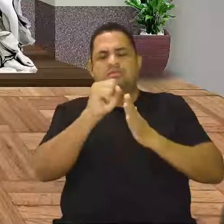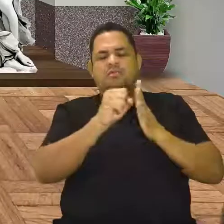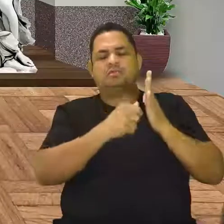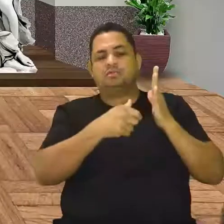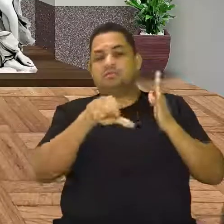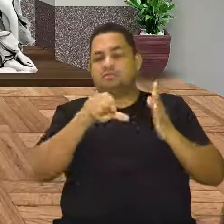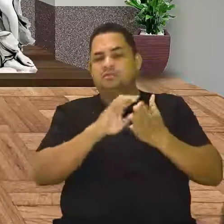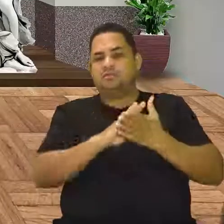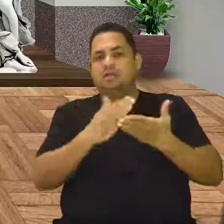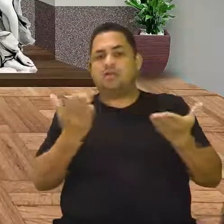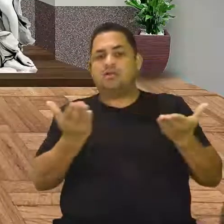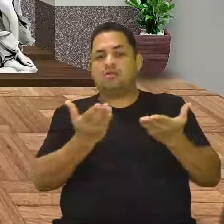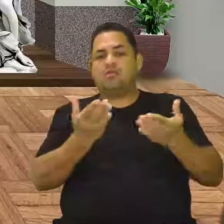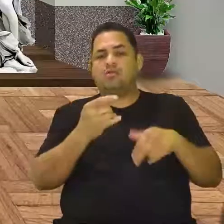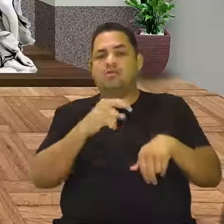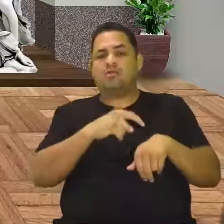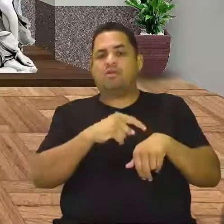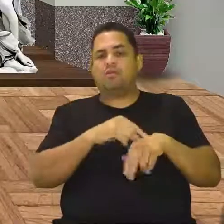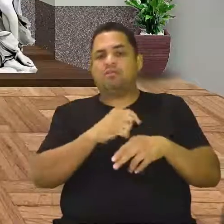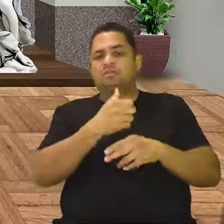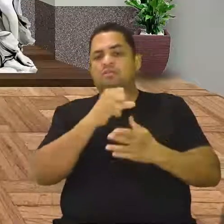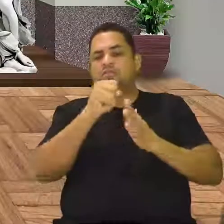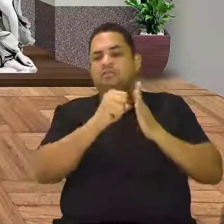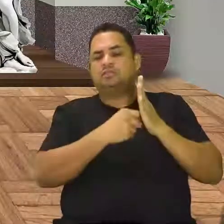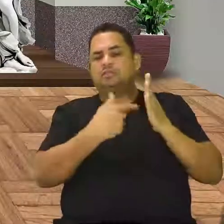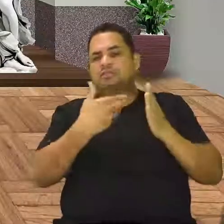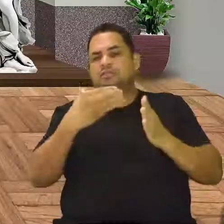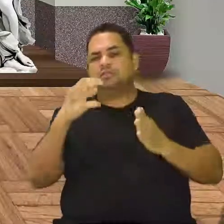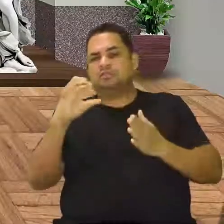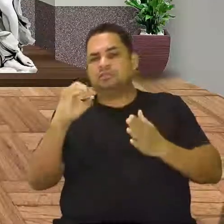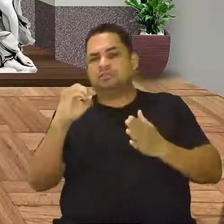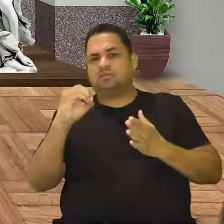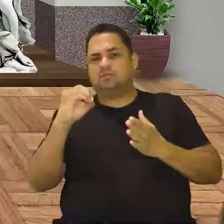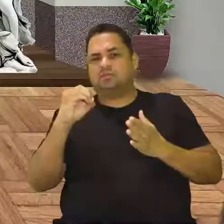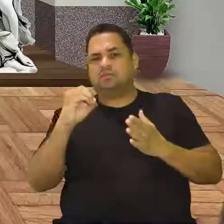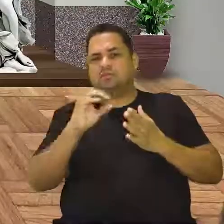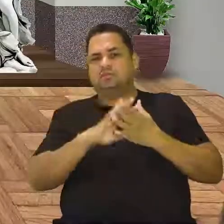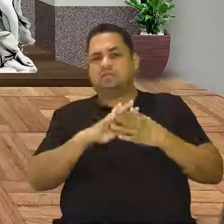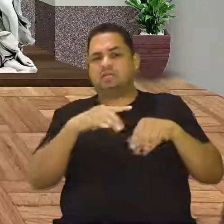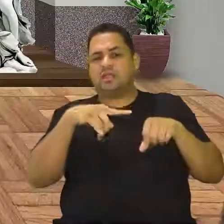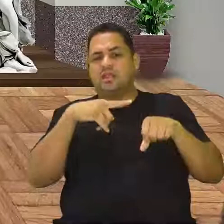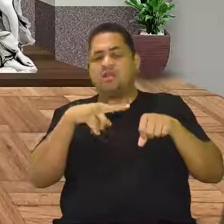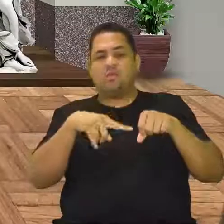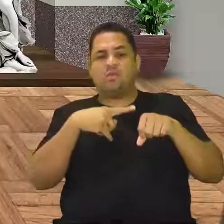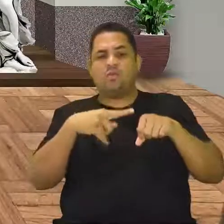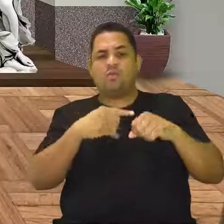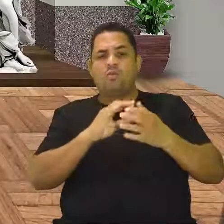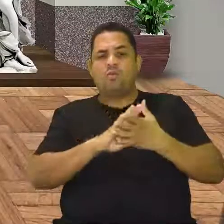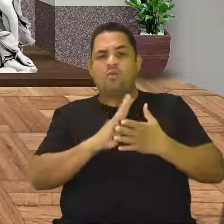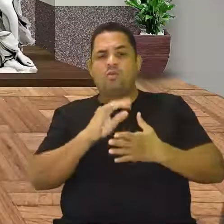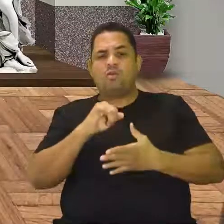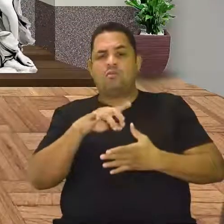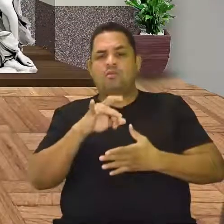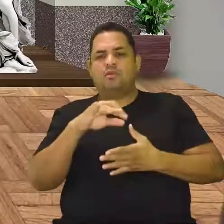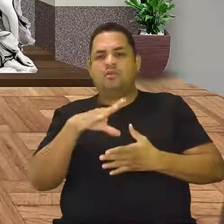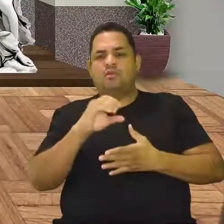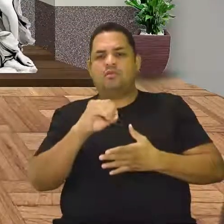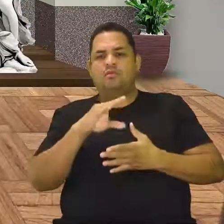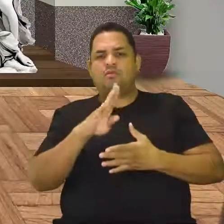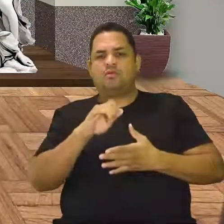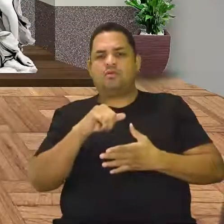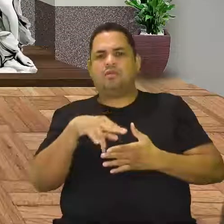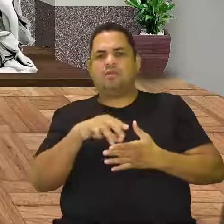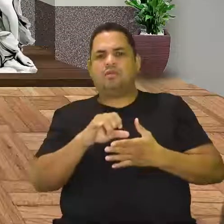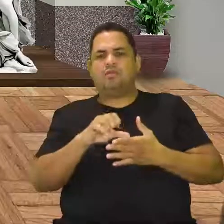Beach bom e foi por causa dessa dessa loucura de Napoleão Bonaparte o que ele vai